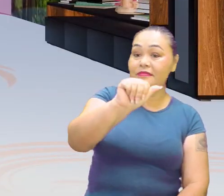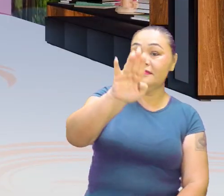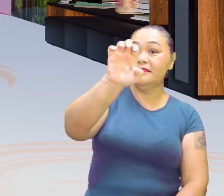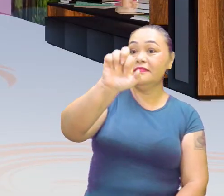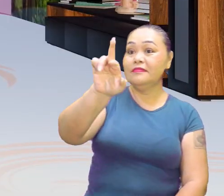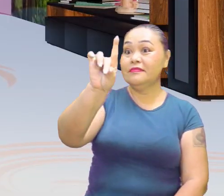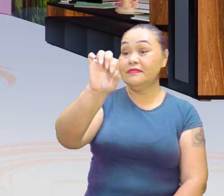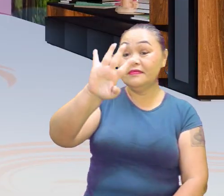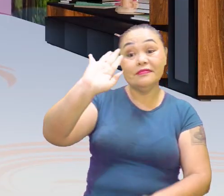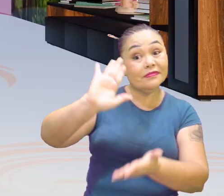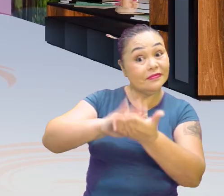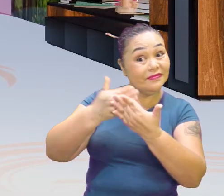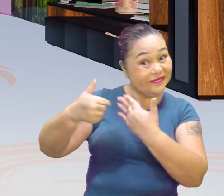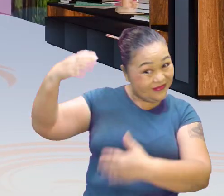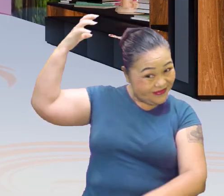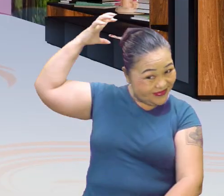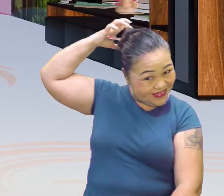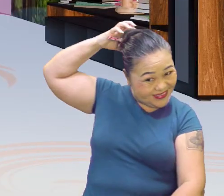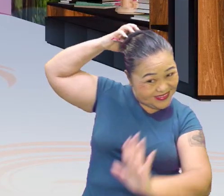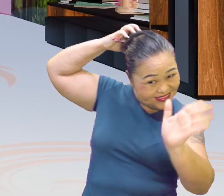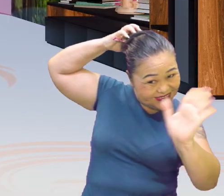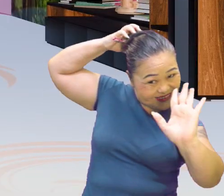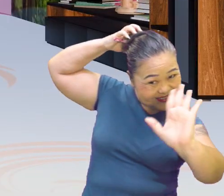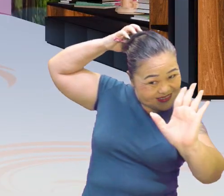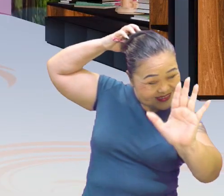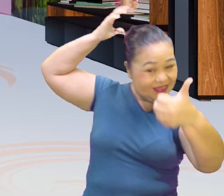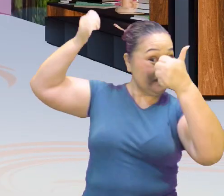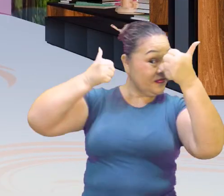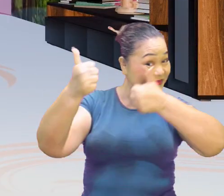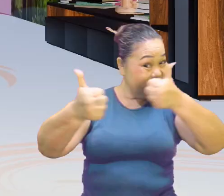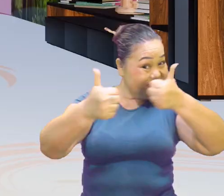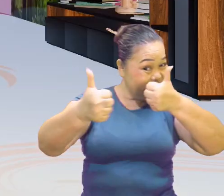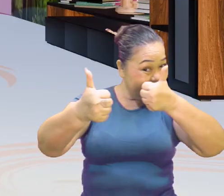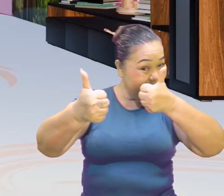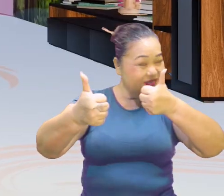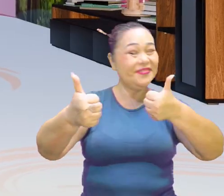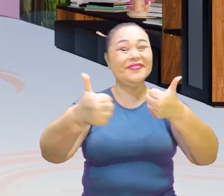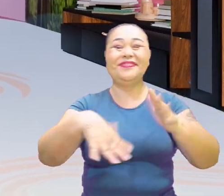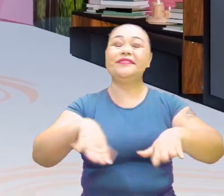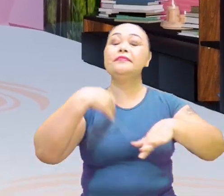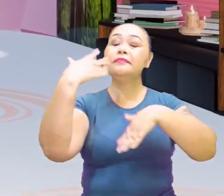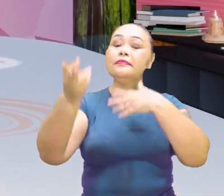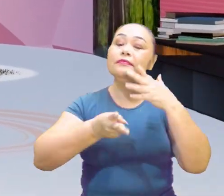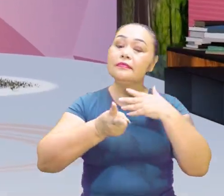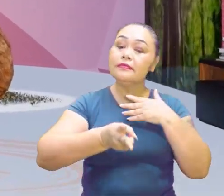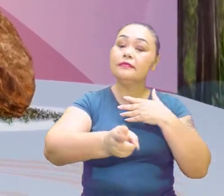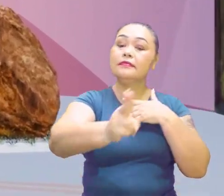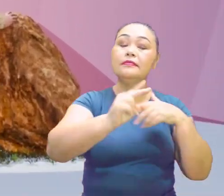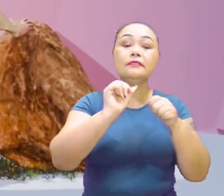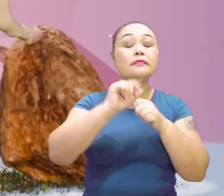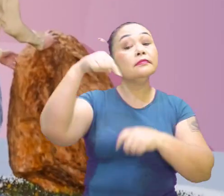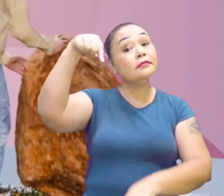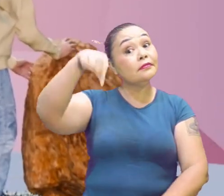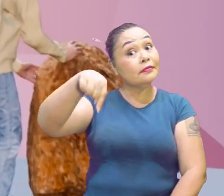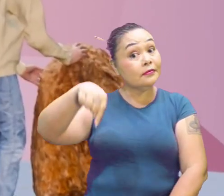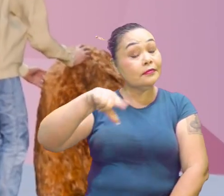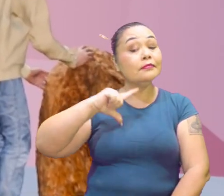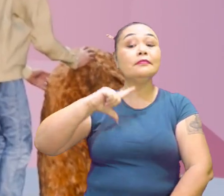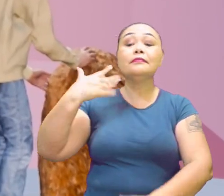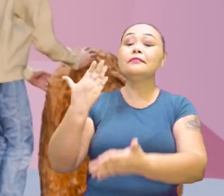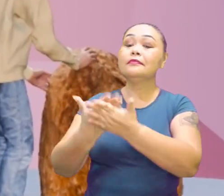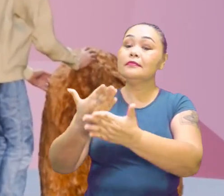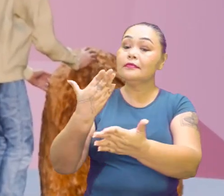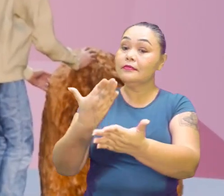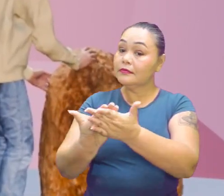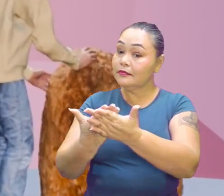Professora Alessandra e a nossa Audelina, olha aí. Exatamente, ó, dando sequência, né, nós tivemos a